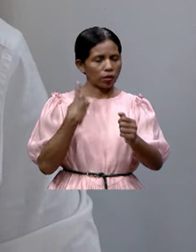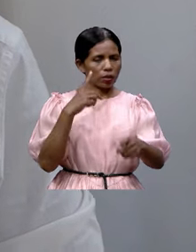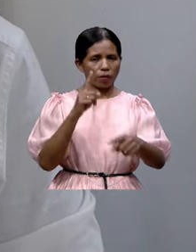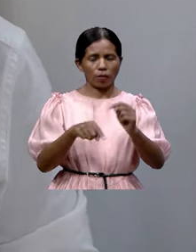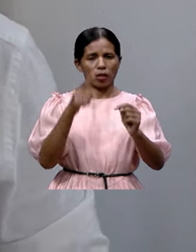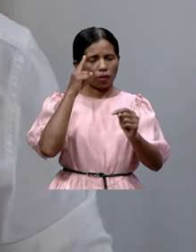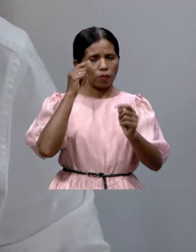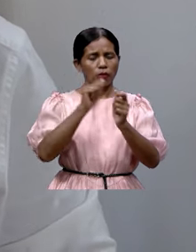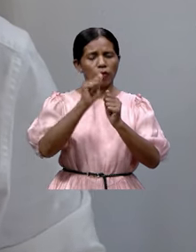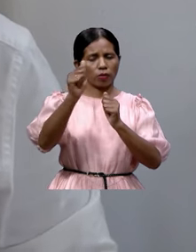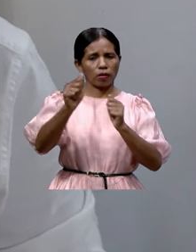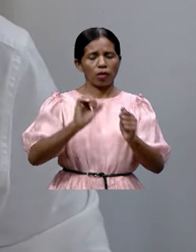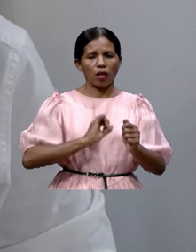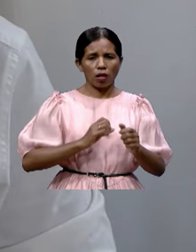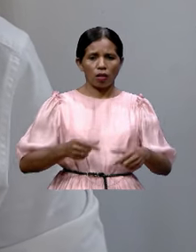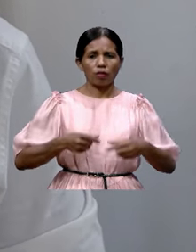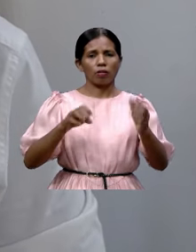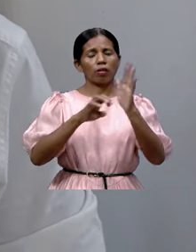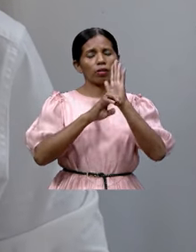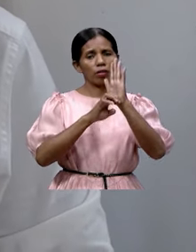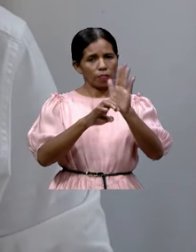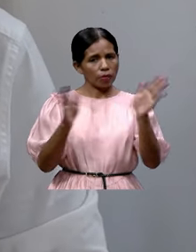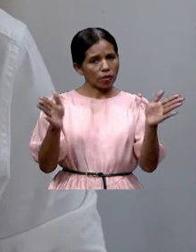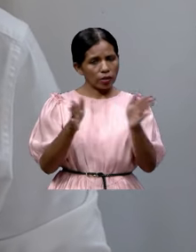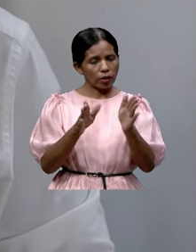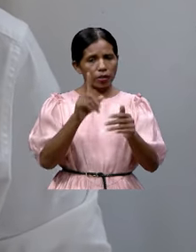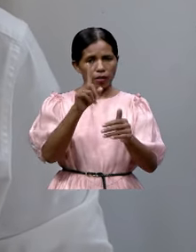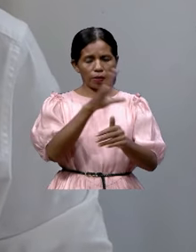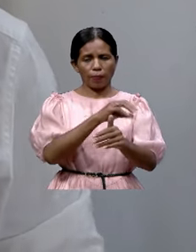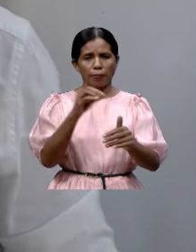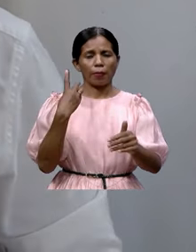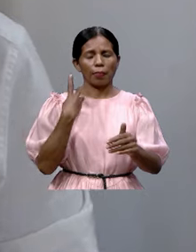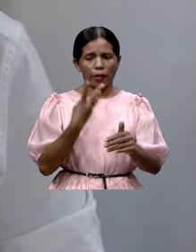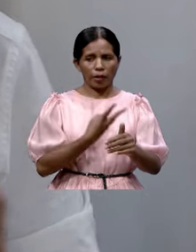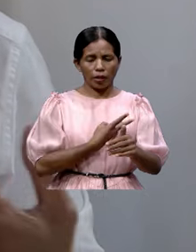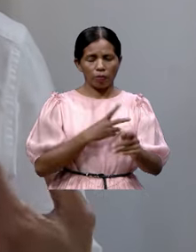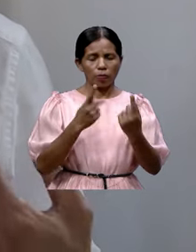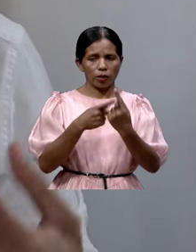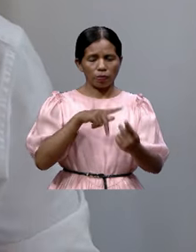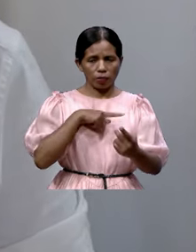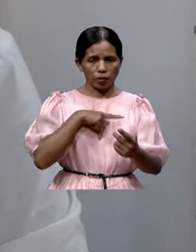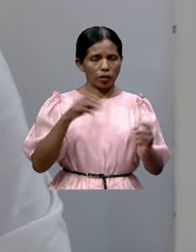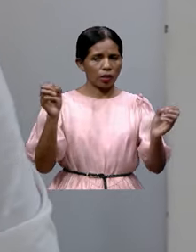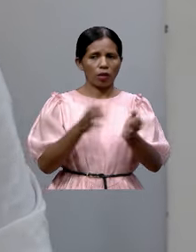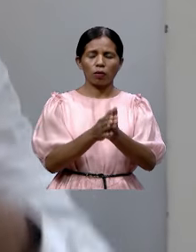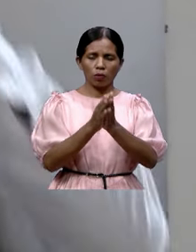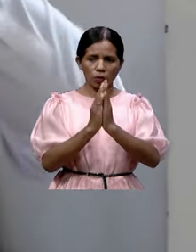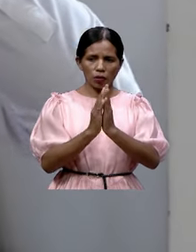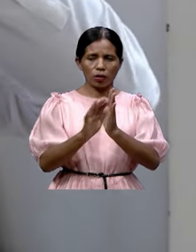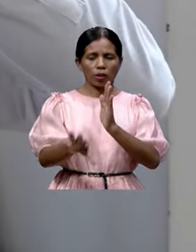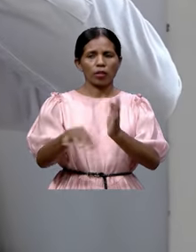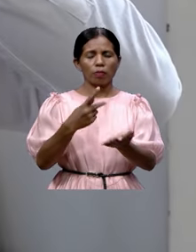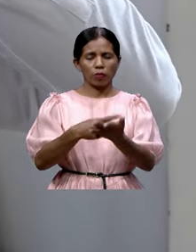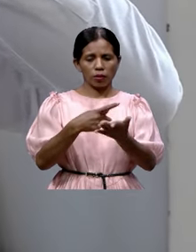kida how for example kiko angida ita ami sektor privado atu la osusu izizi atu hetan projektu